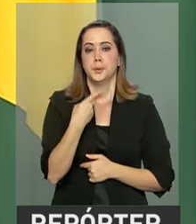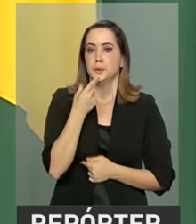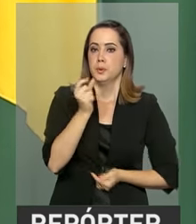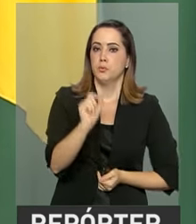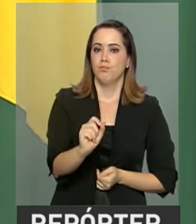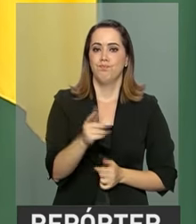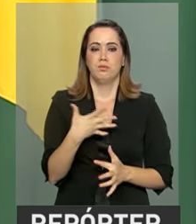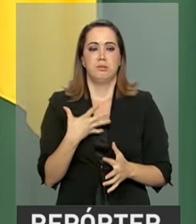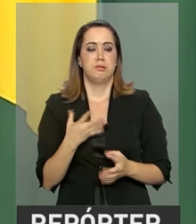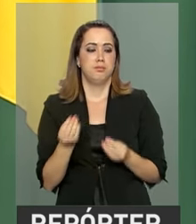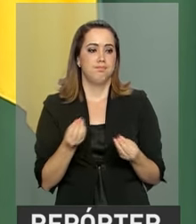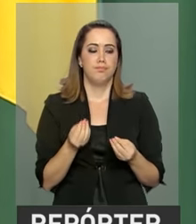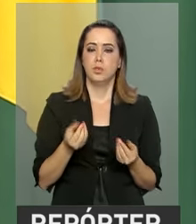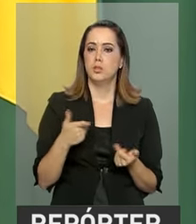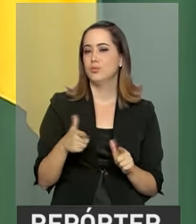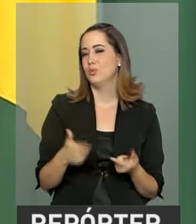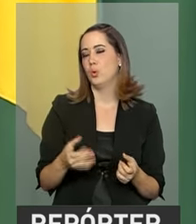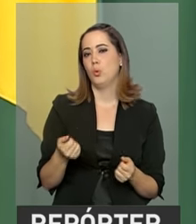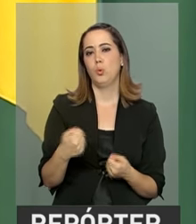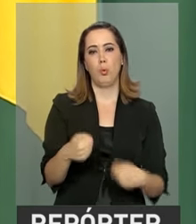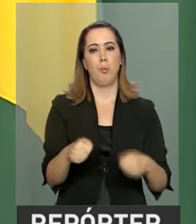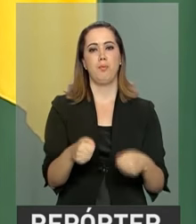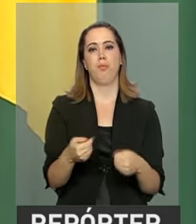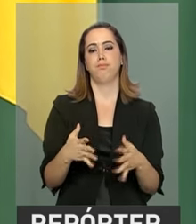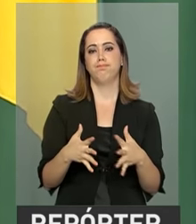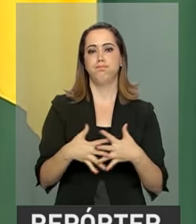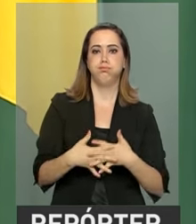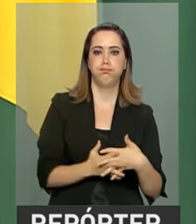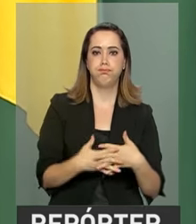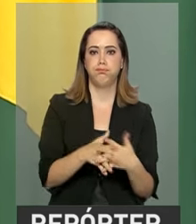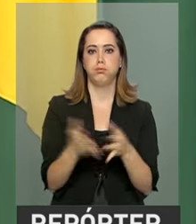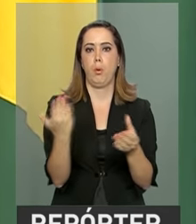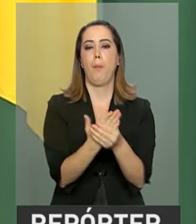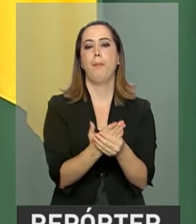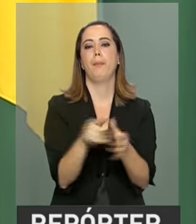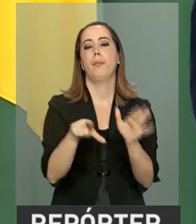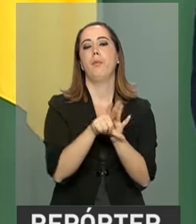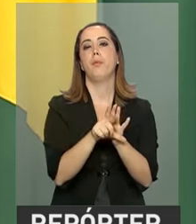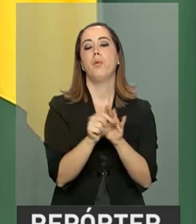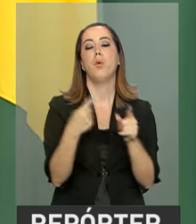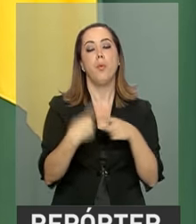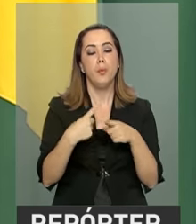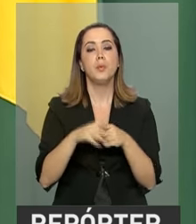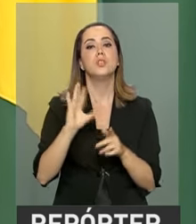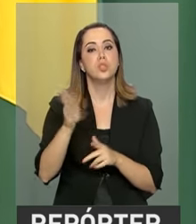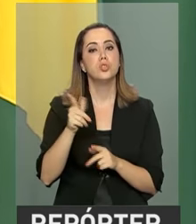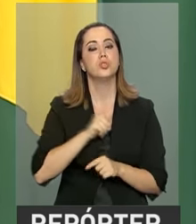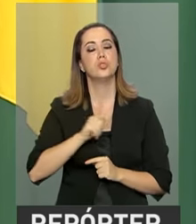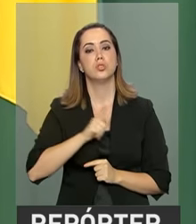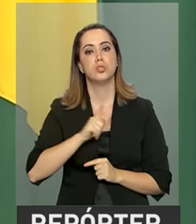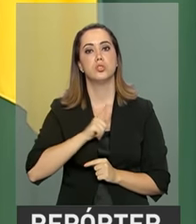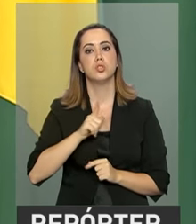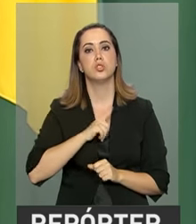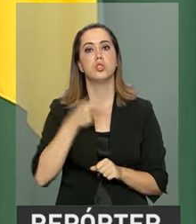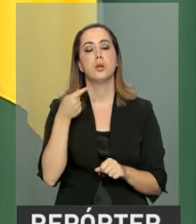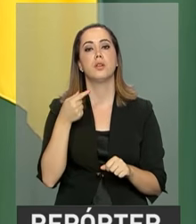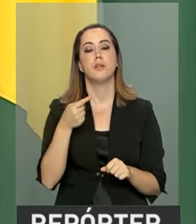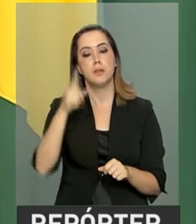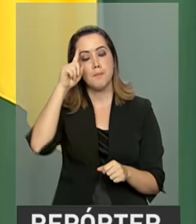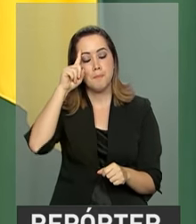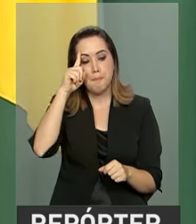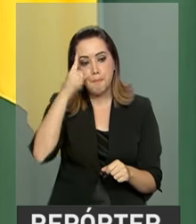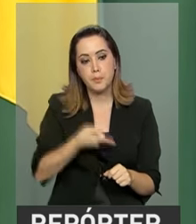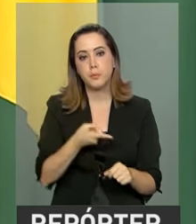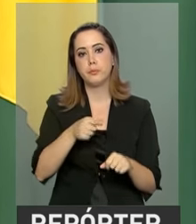vamos embaraçar a aprovação do projeto de lei, porque já há uma obrigação mais forte,